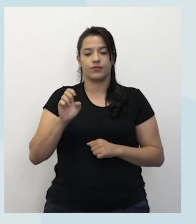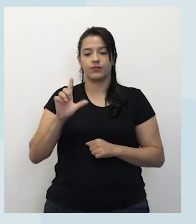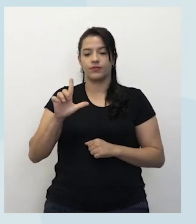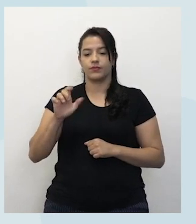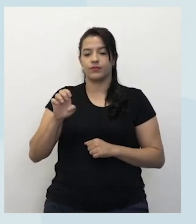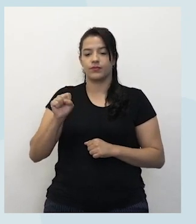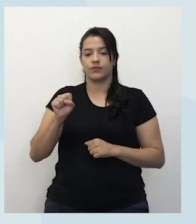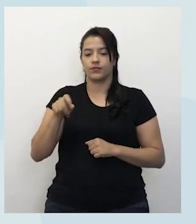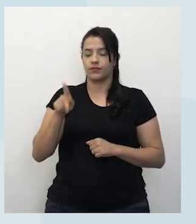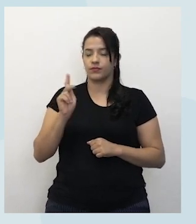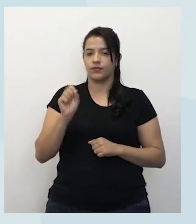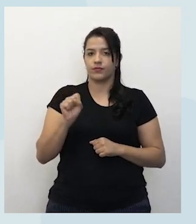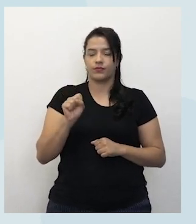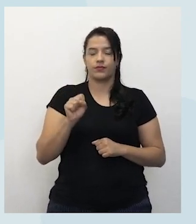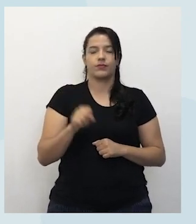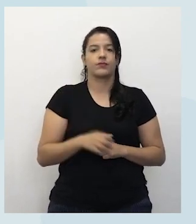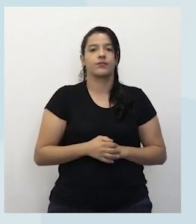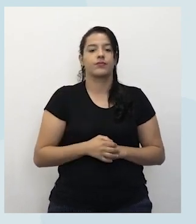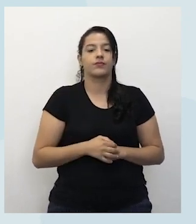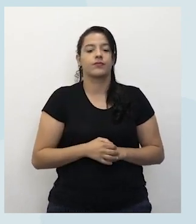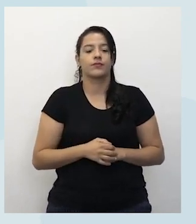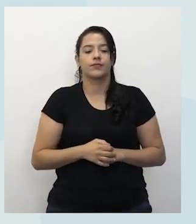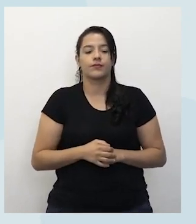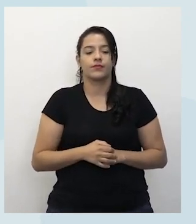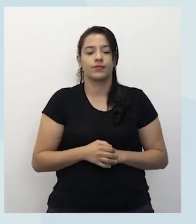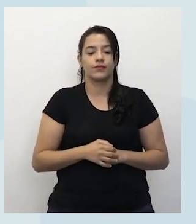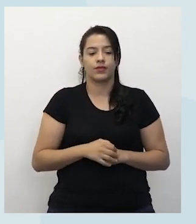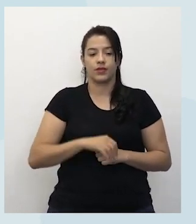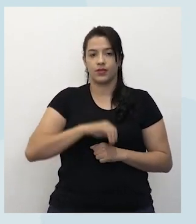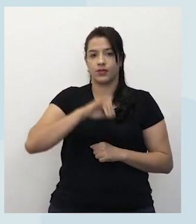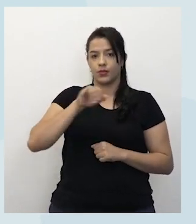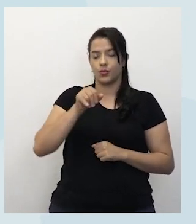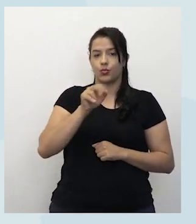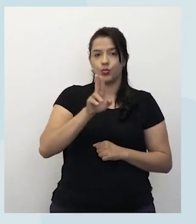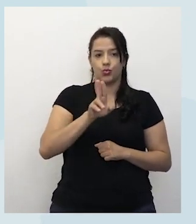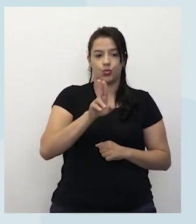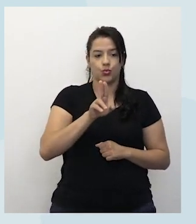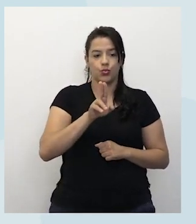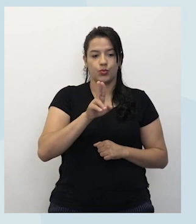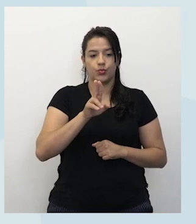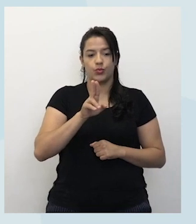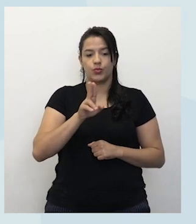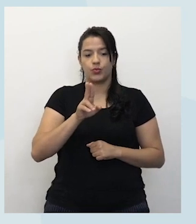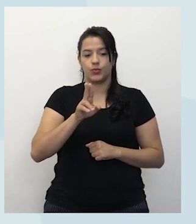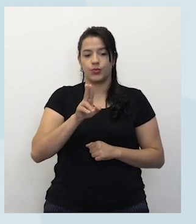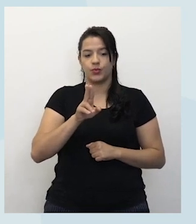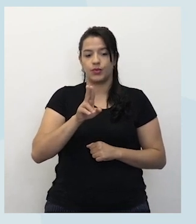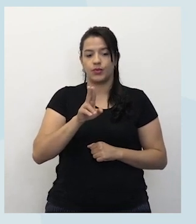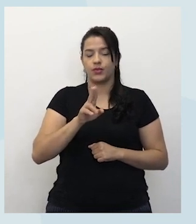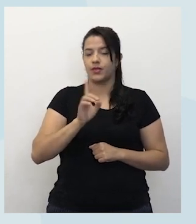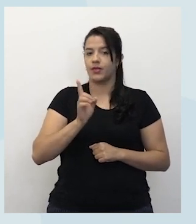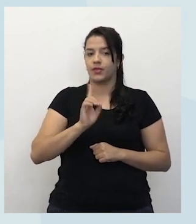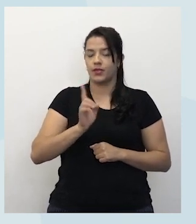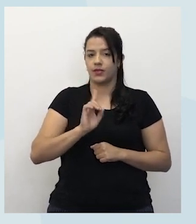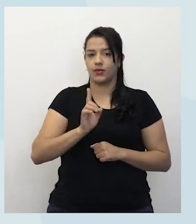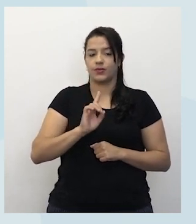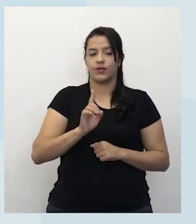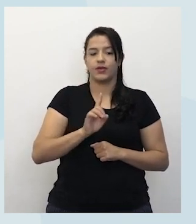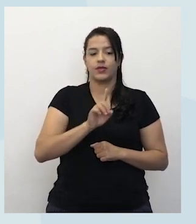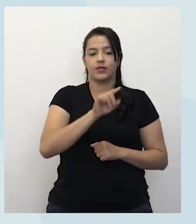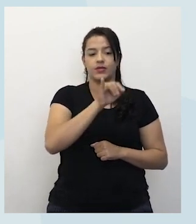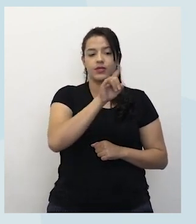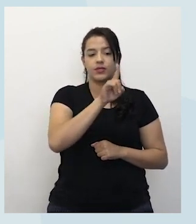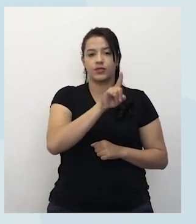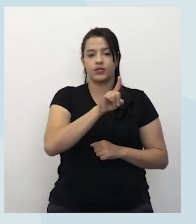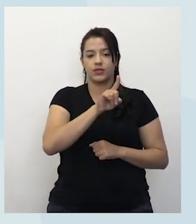Perceba uma coisa, olha só. Aqui, ó, isso aqui não é Ju, tá? Então, esse símbolo aqui, como se fosse um I longo, né?